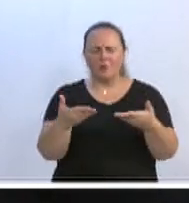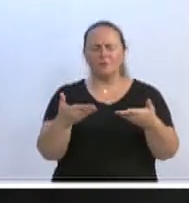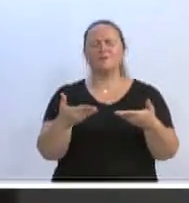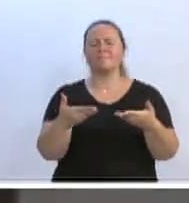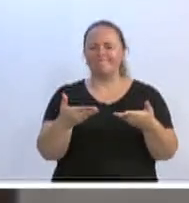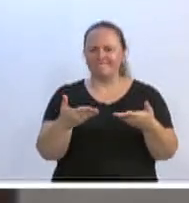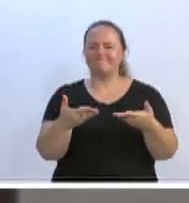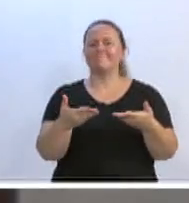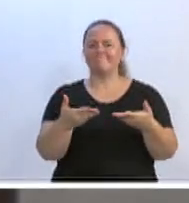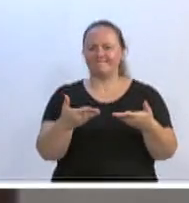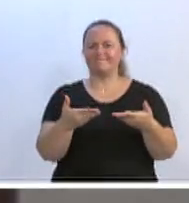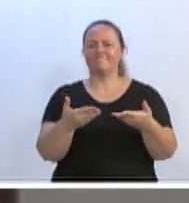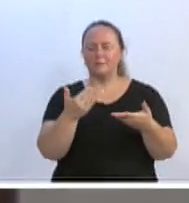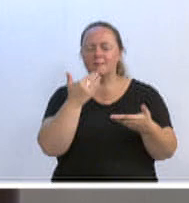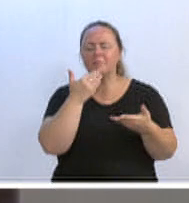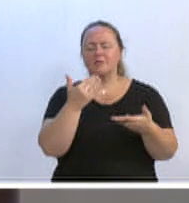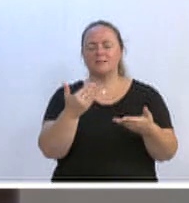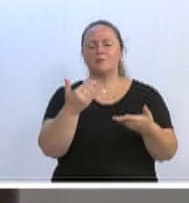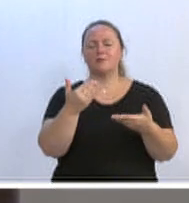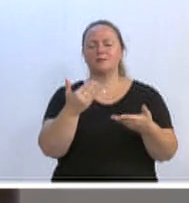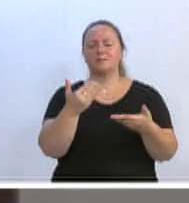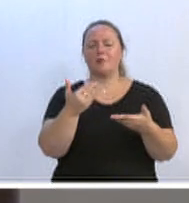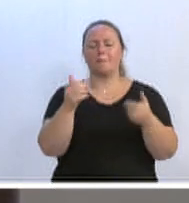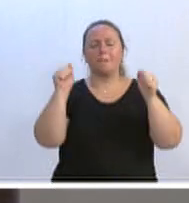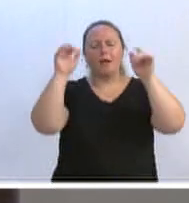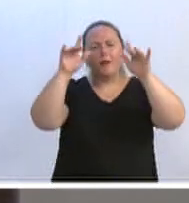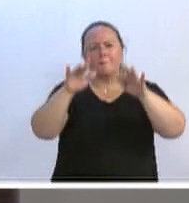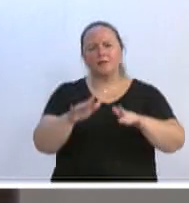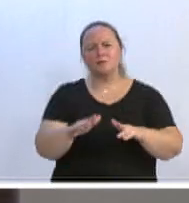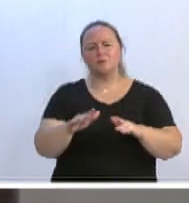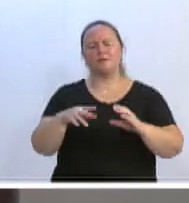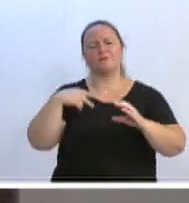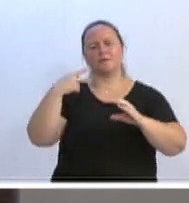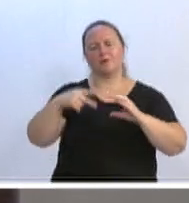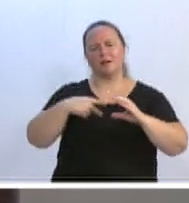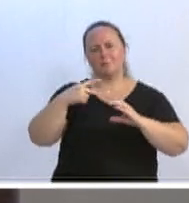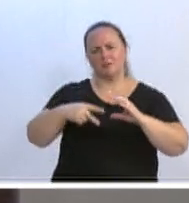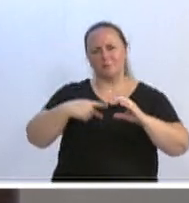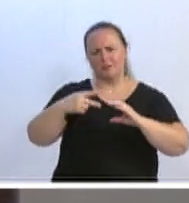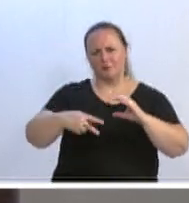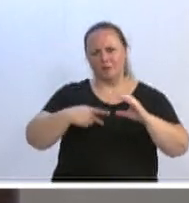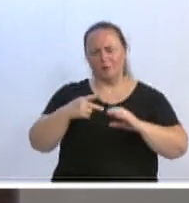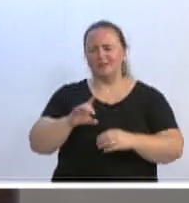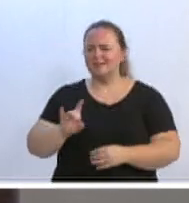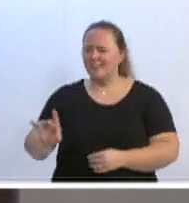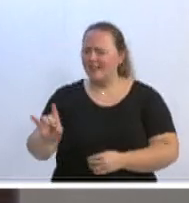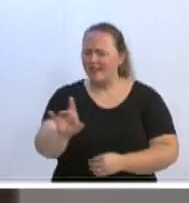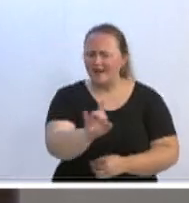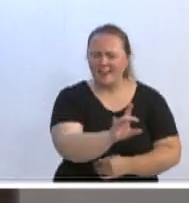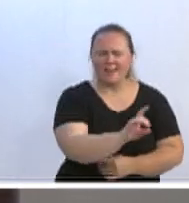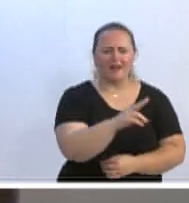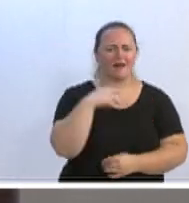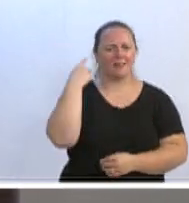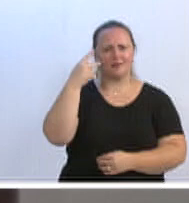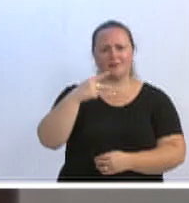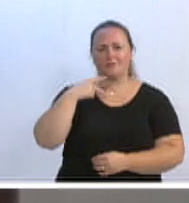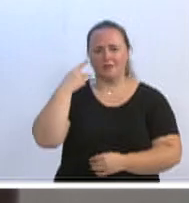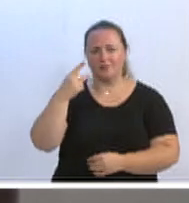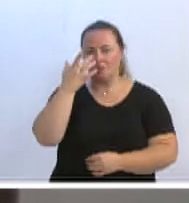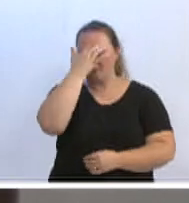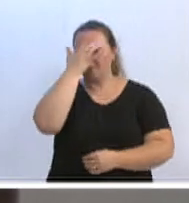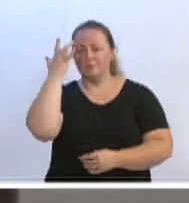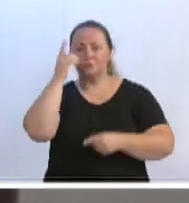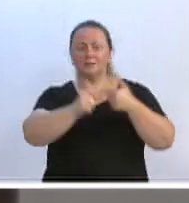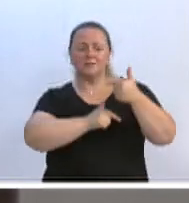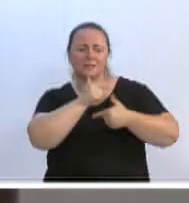casa, ó Pai, em favor de todos os vereadores, de todos aqueles que trabalham nessa